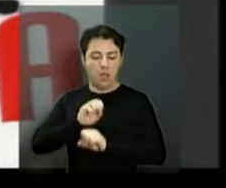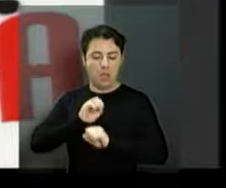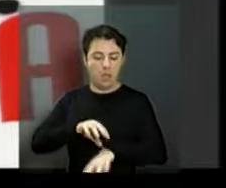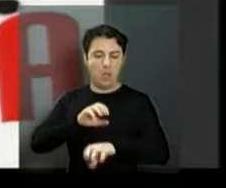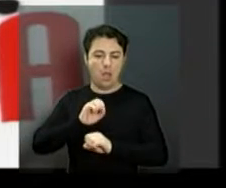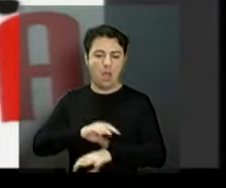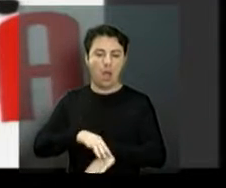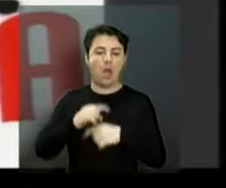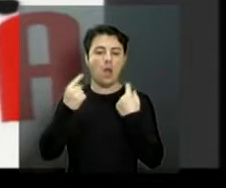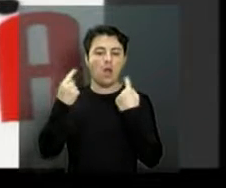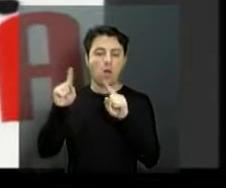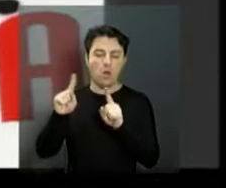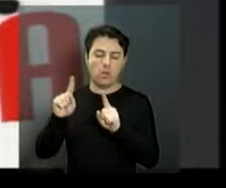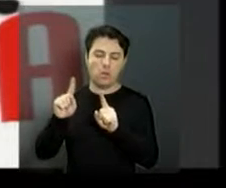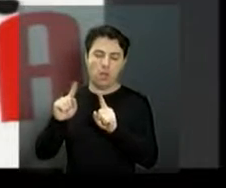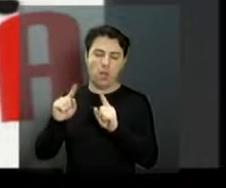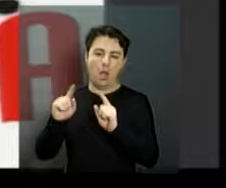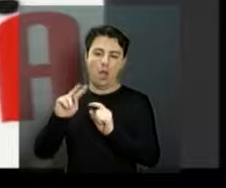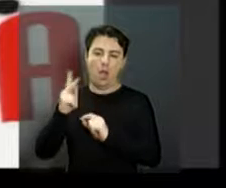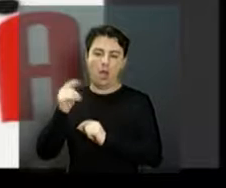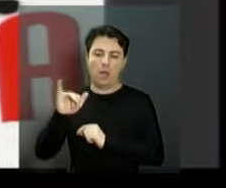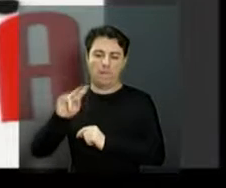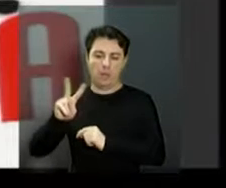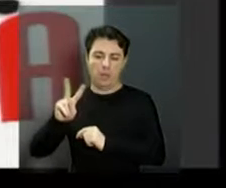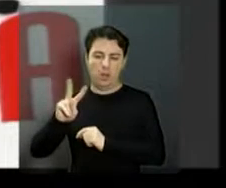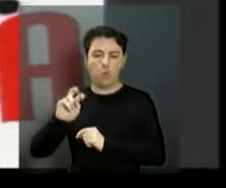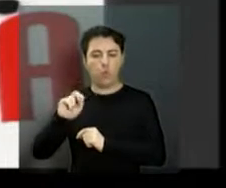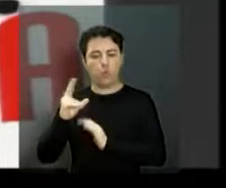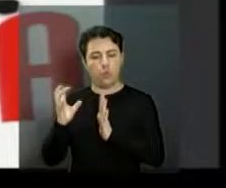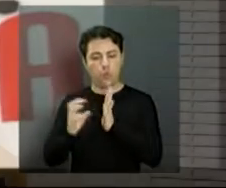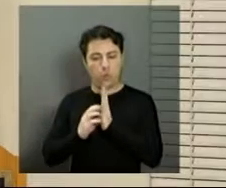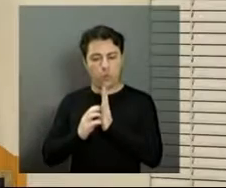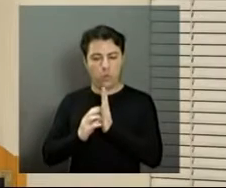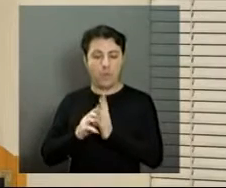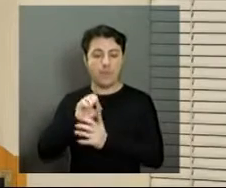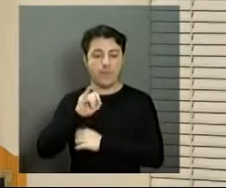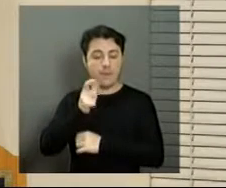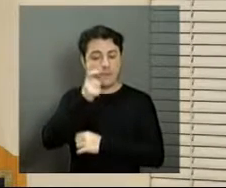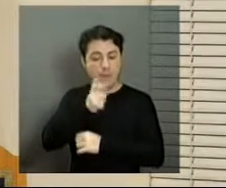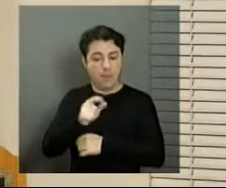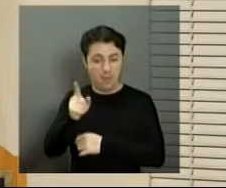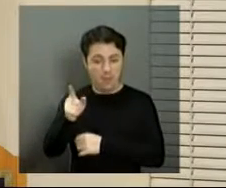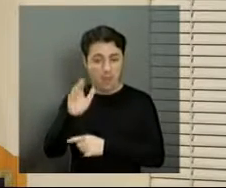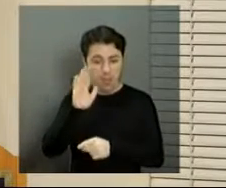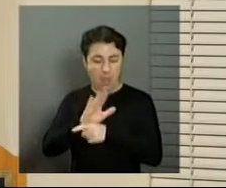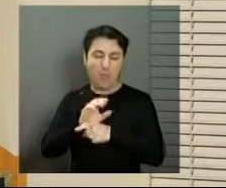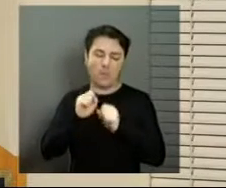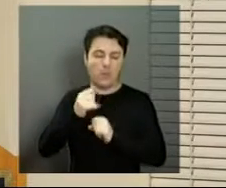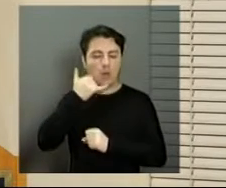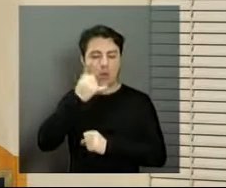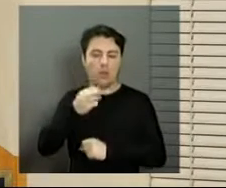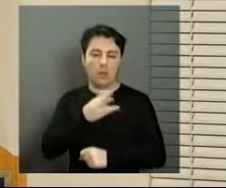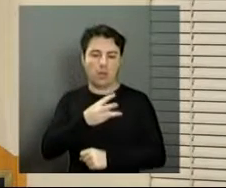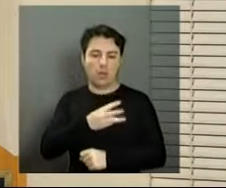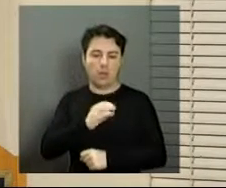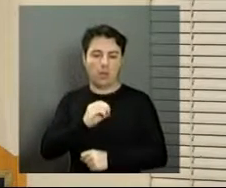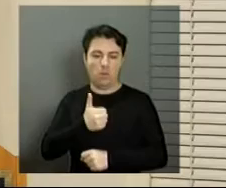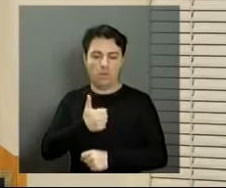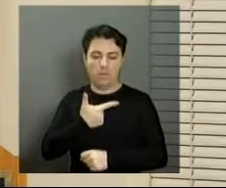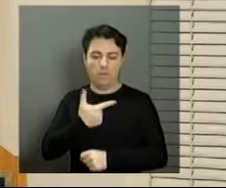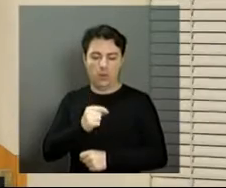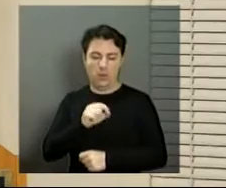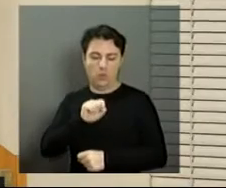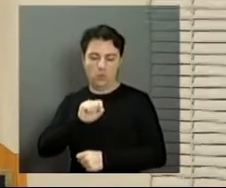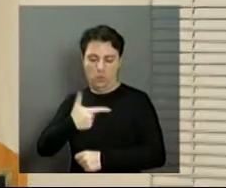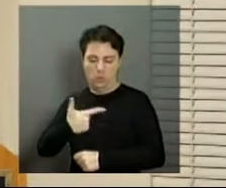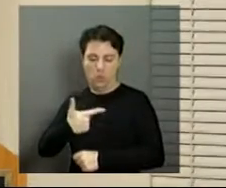no enfrentamento da epidemia de HIV e AIDS. Interessados em contribuir, então, podem ligar no 3331